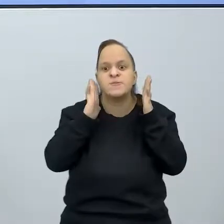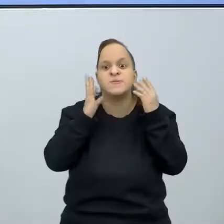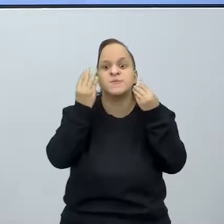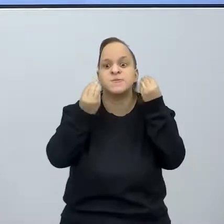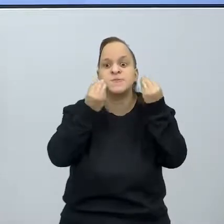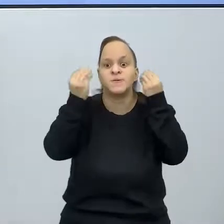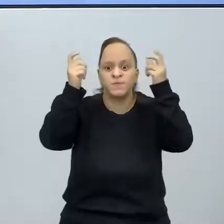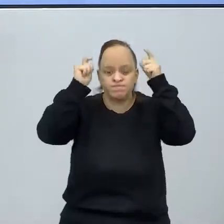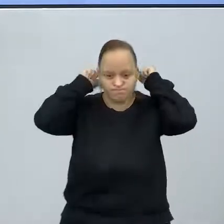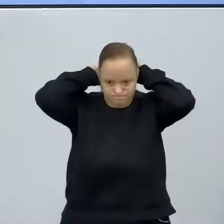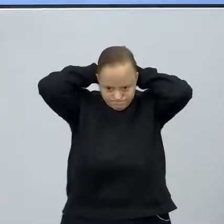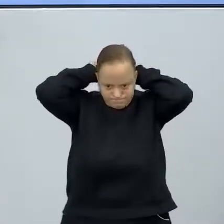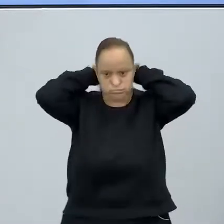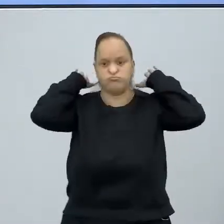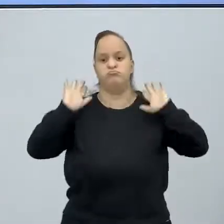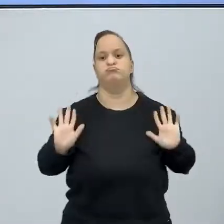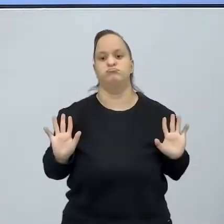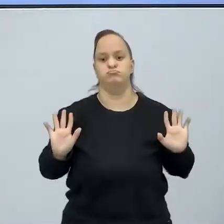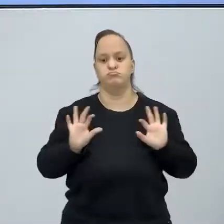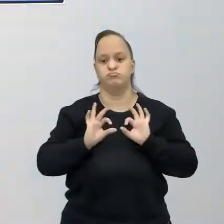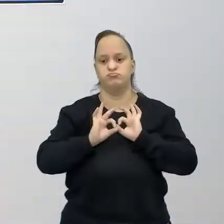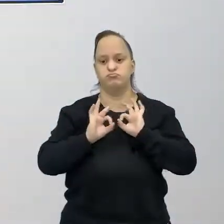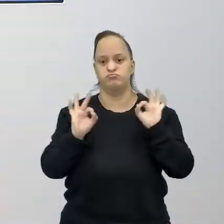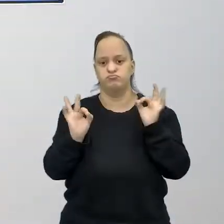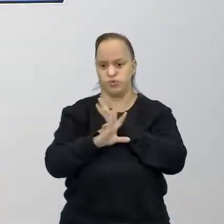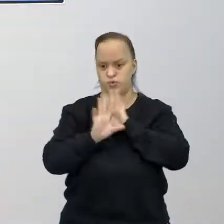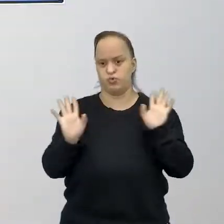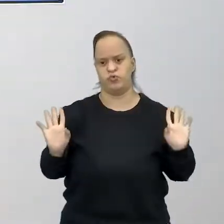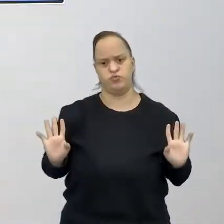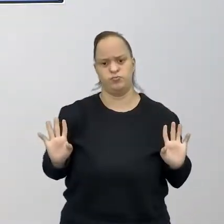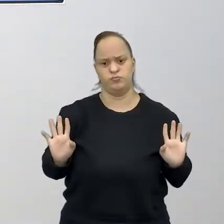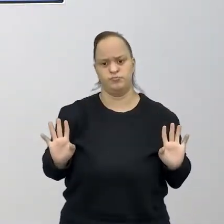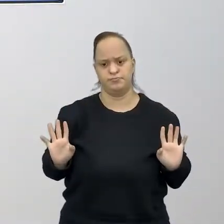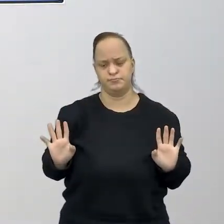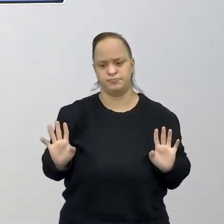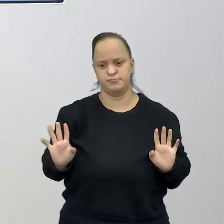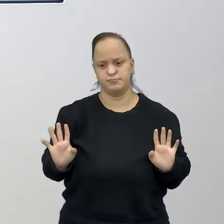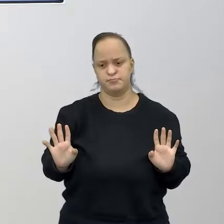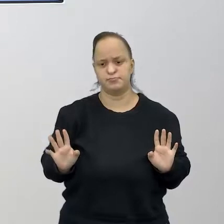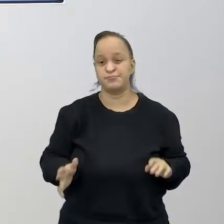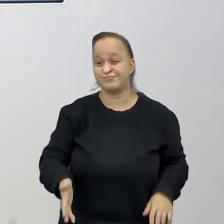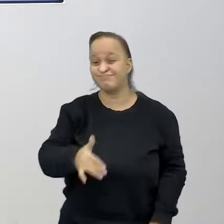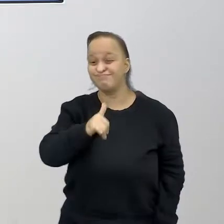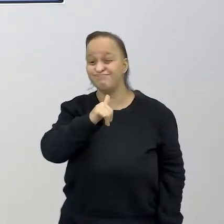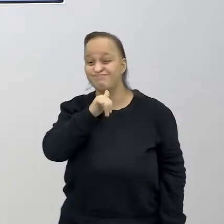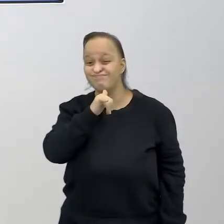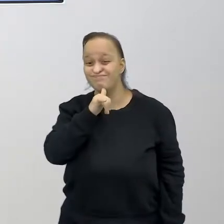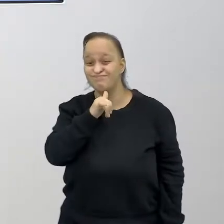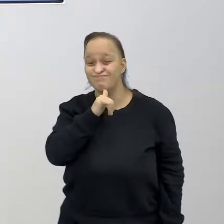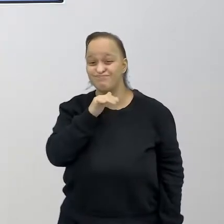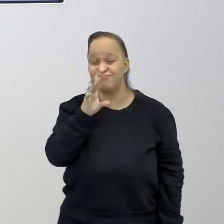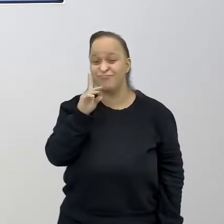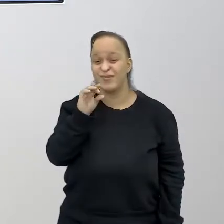esse cabelo e, né, taca-lhe pau. O que que acontece? Quando a gente tá falando de dismorfia,